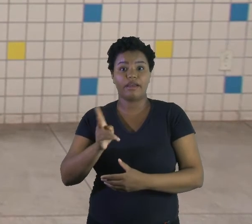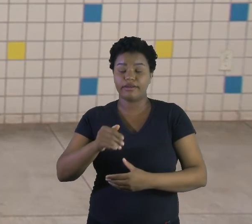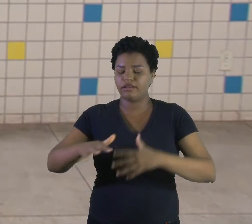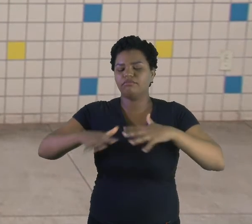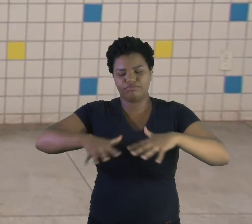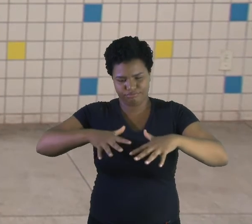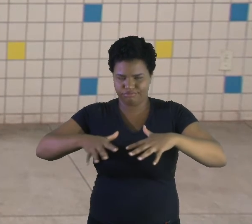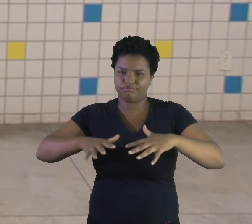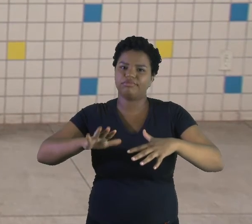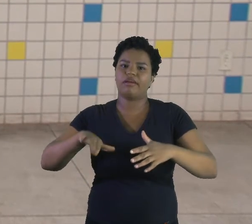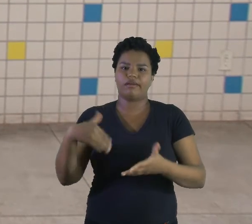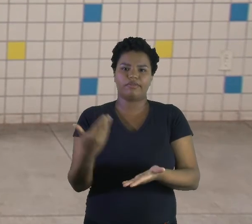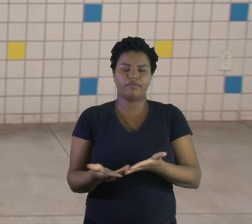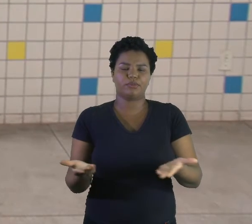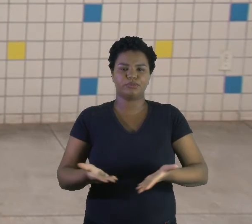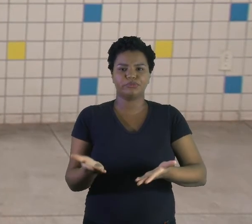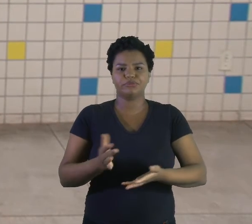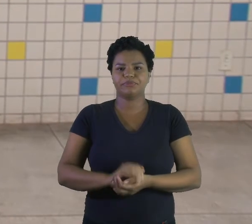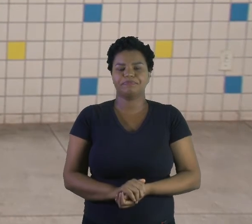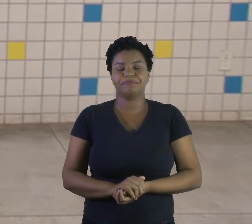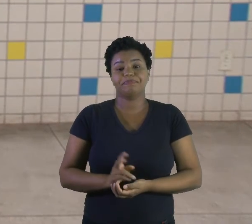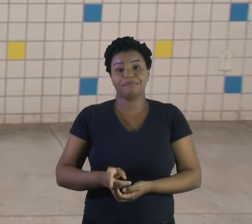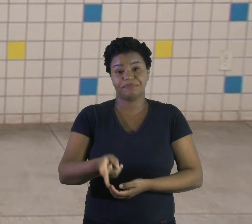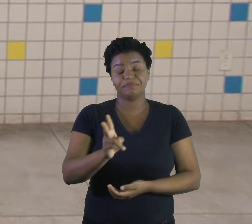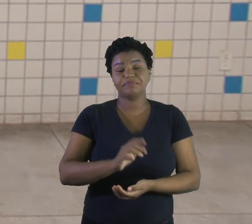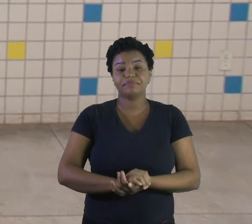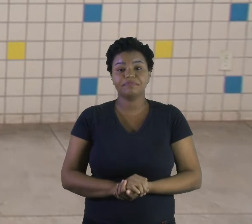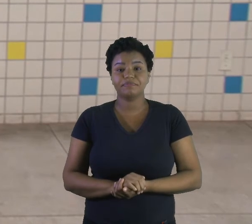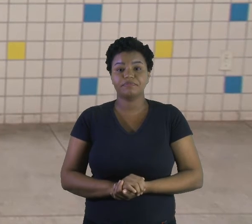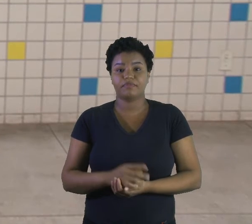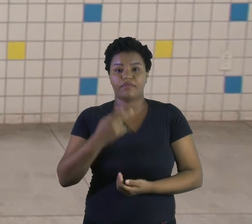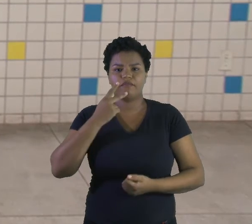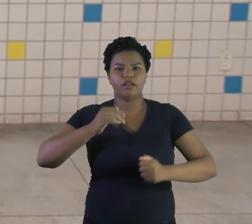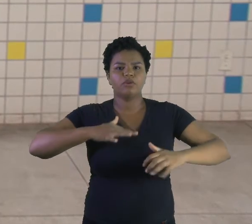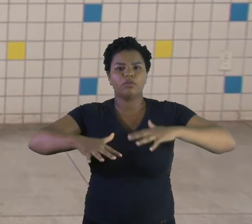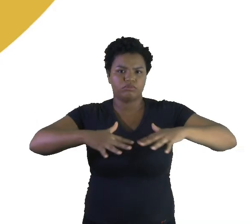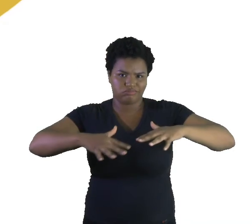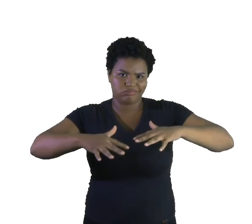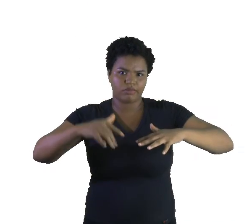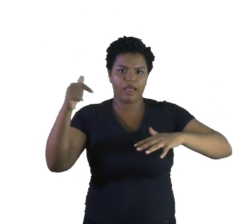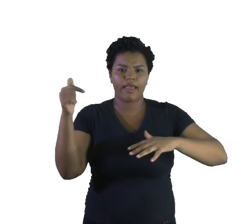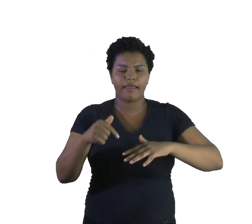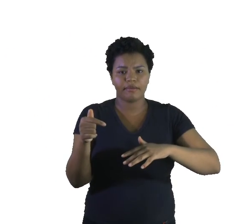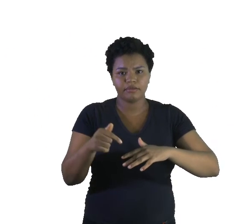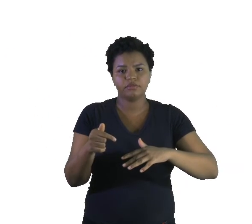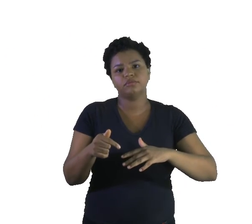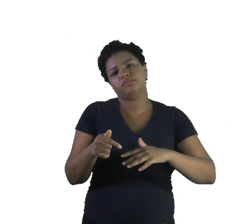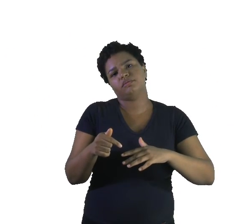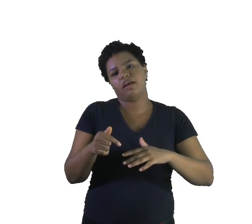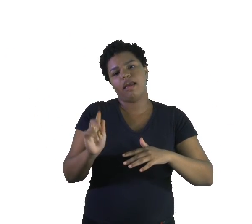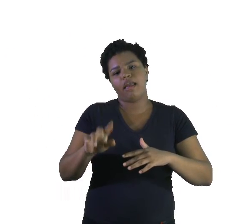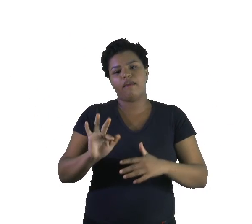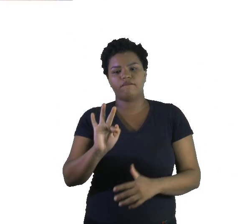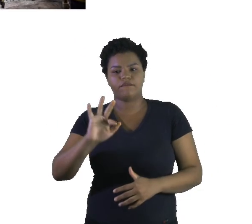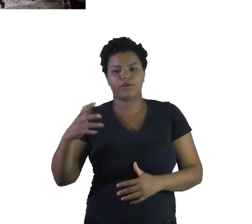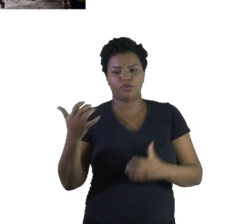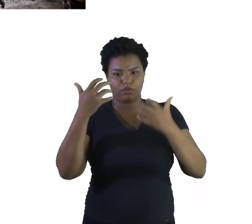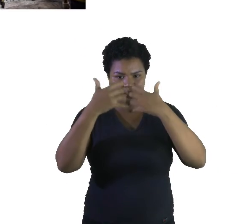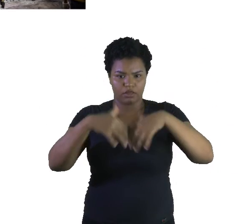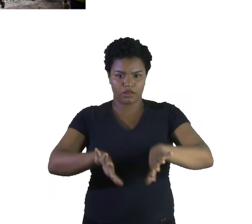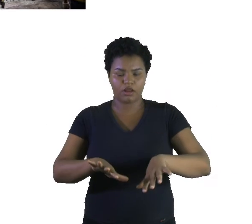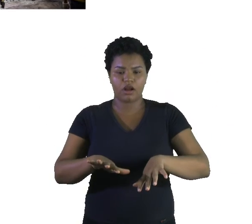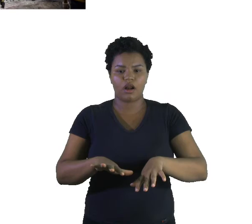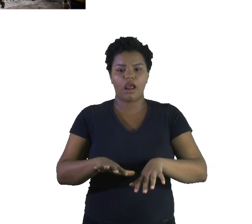Continuando, nós vamos falar um pouquinho sobre os terremotos. Os terremotos são fenômenos naturais, conhecidos também